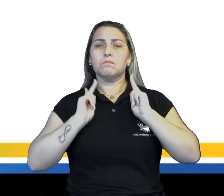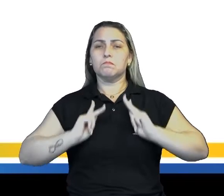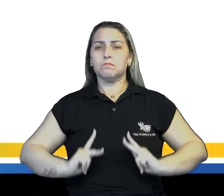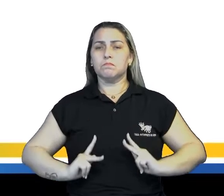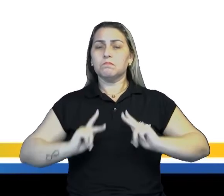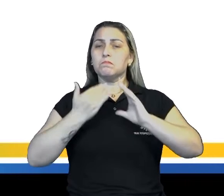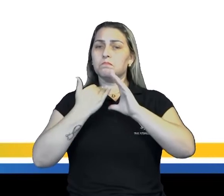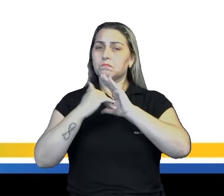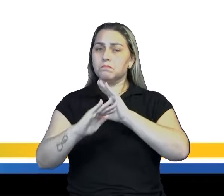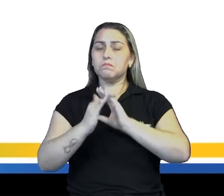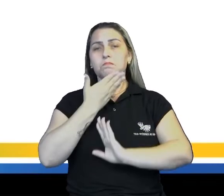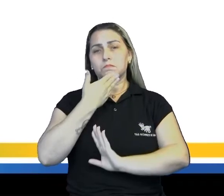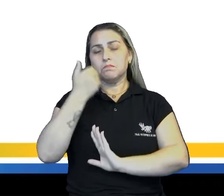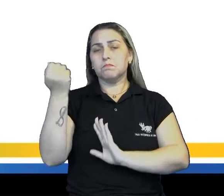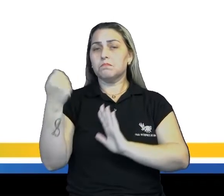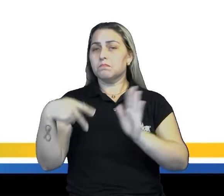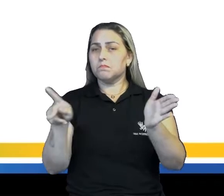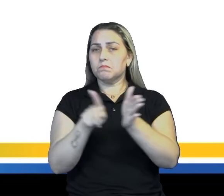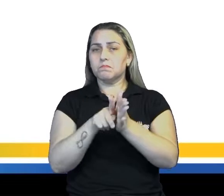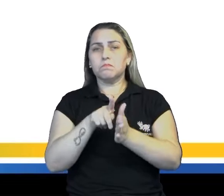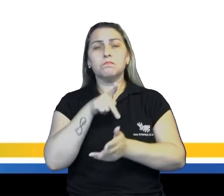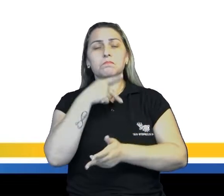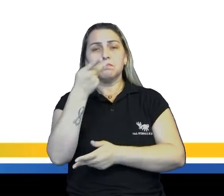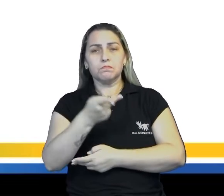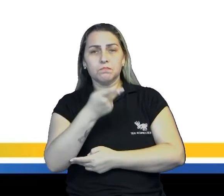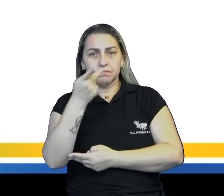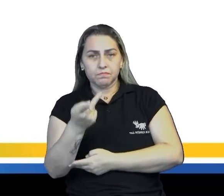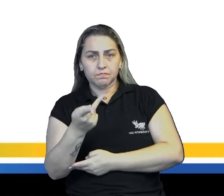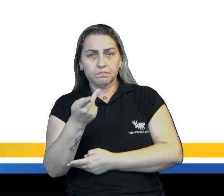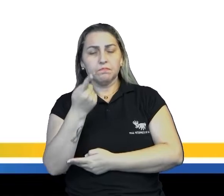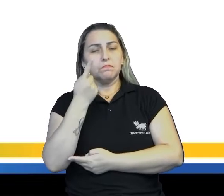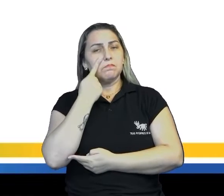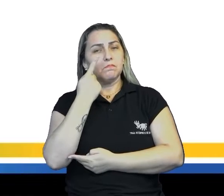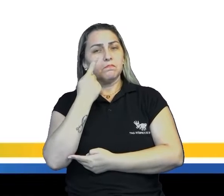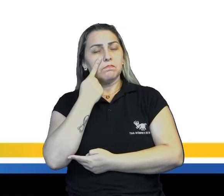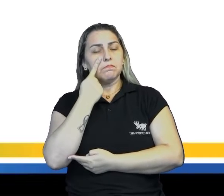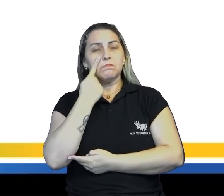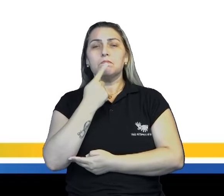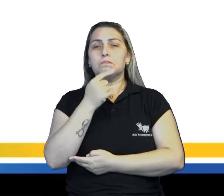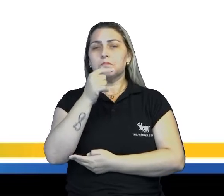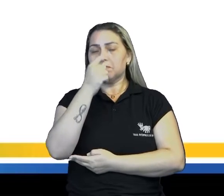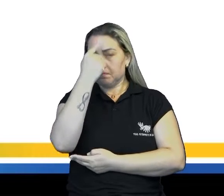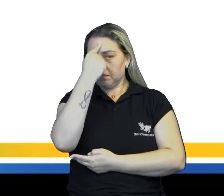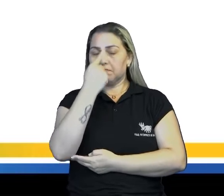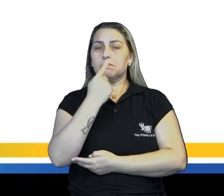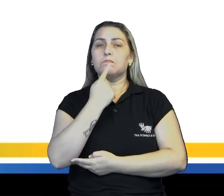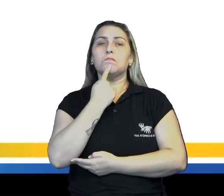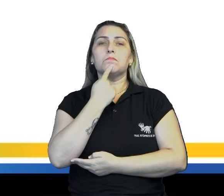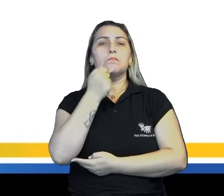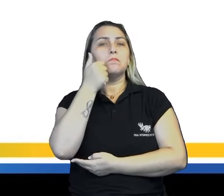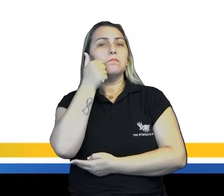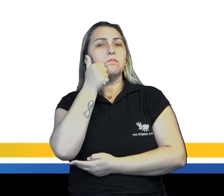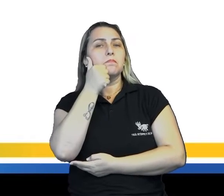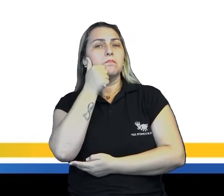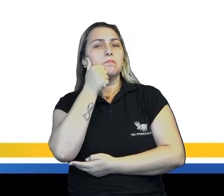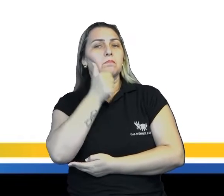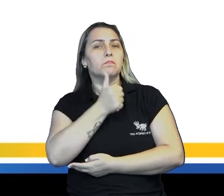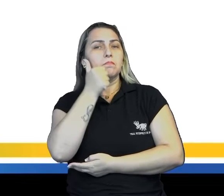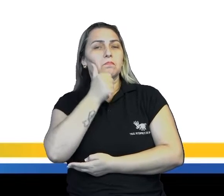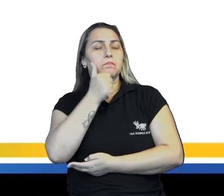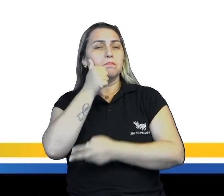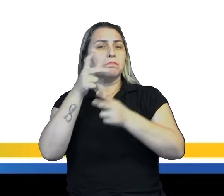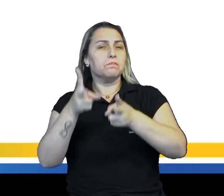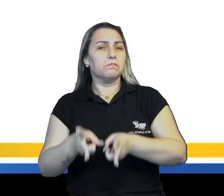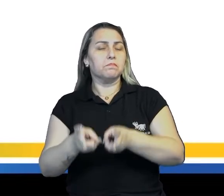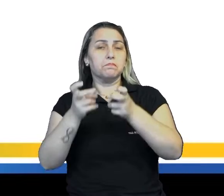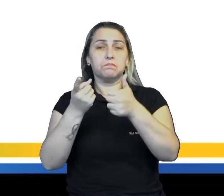uma mensagem melhor que as próprias palavras. Então, vamos observar esta imagem desta moça. Nós